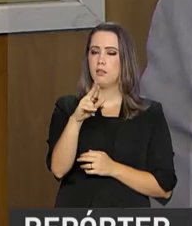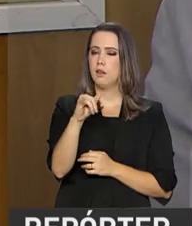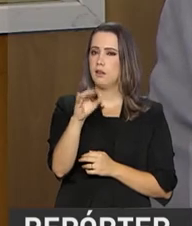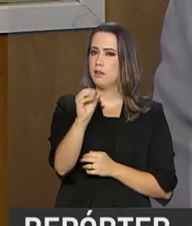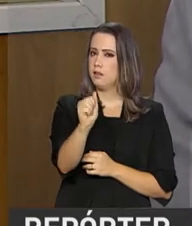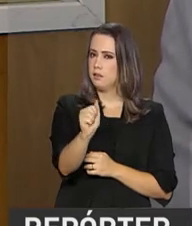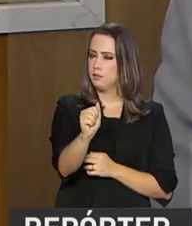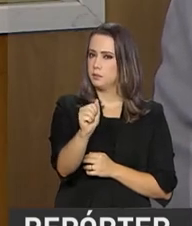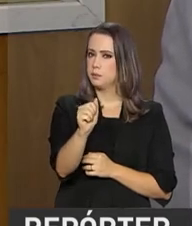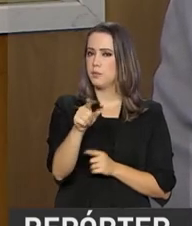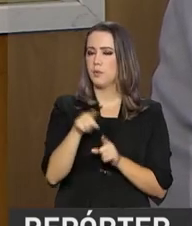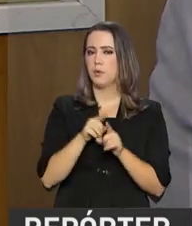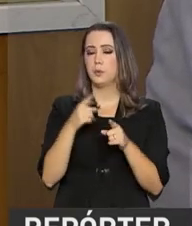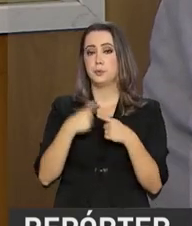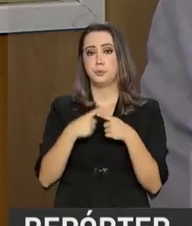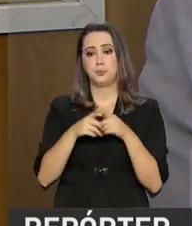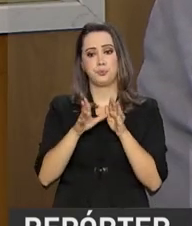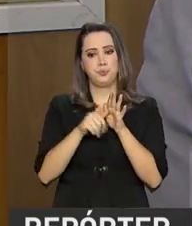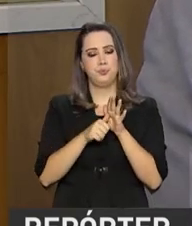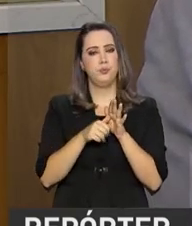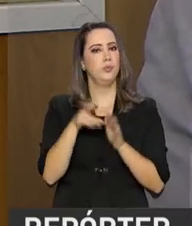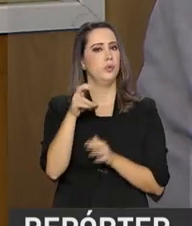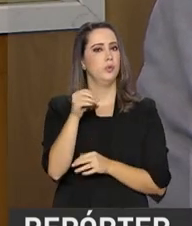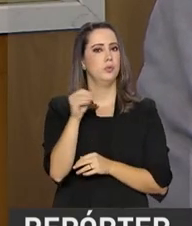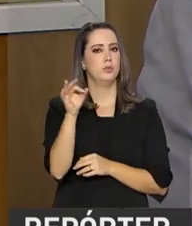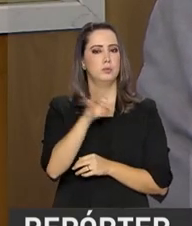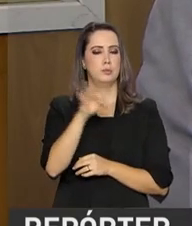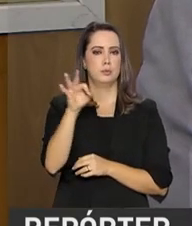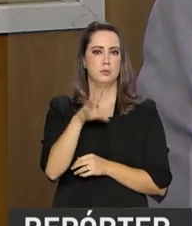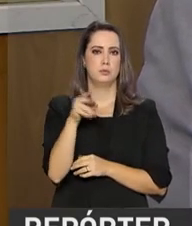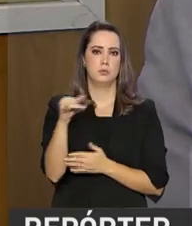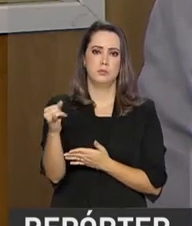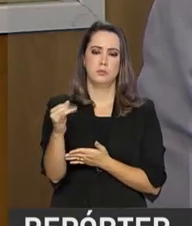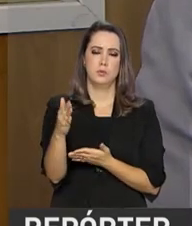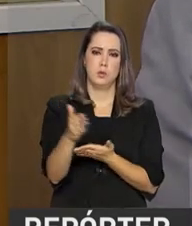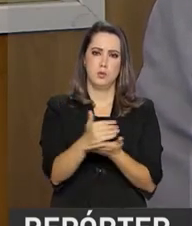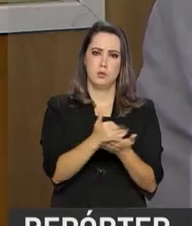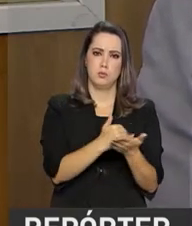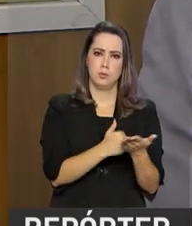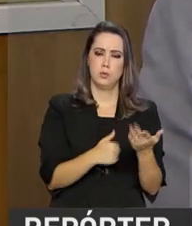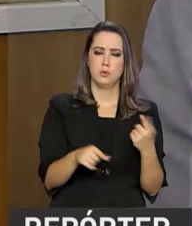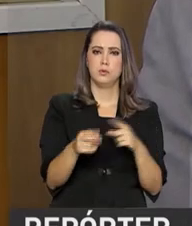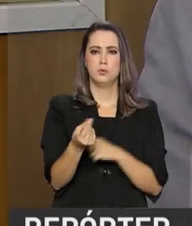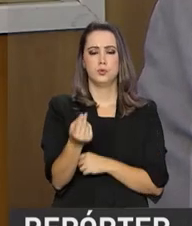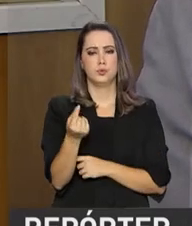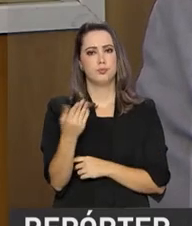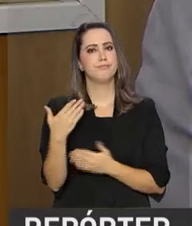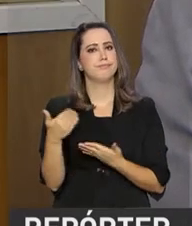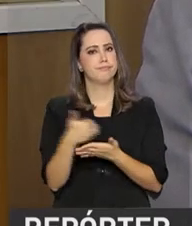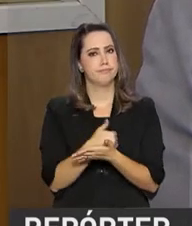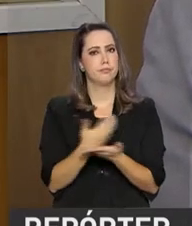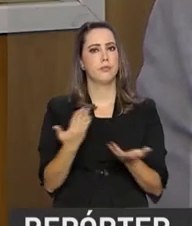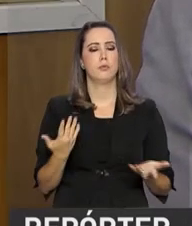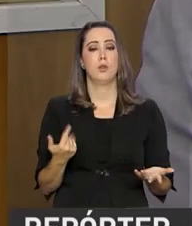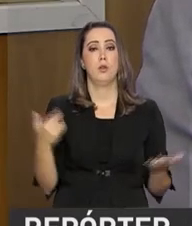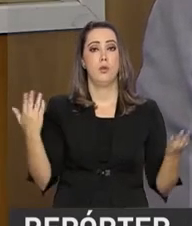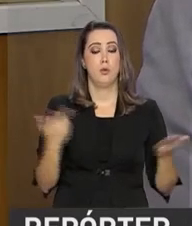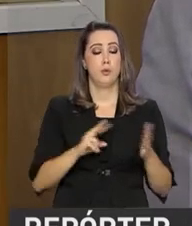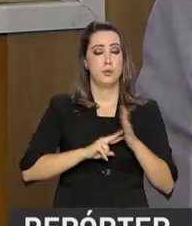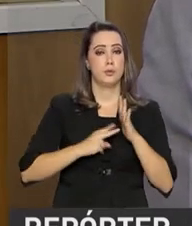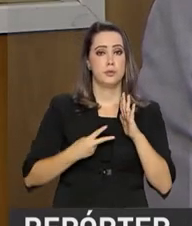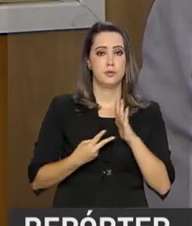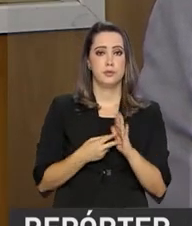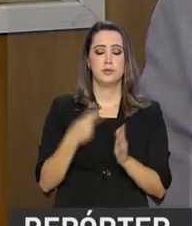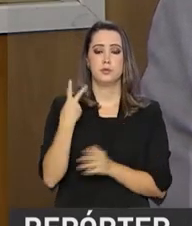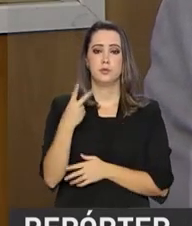drena 50% das receitas das atividades culturais e criativas se hoje ela já respondem por